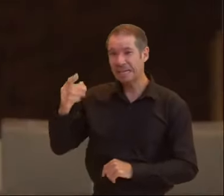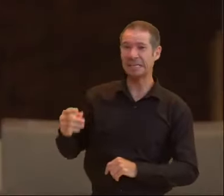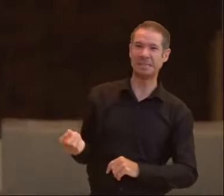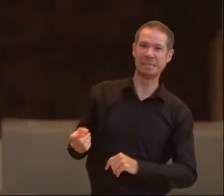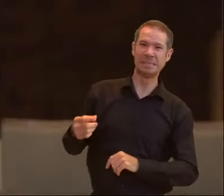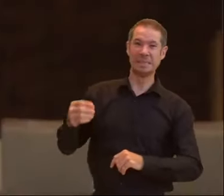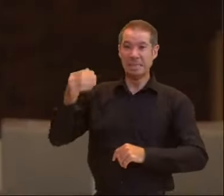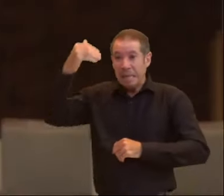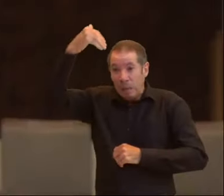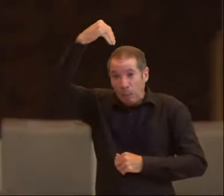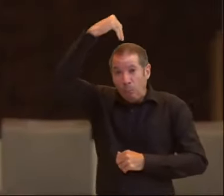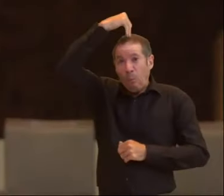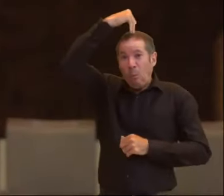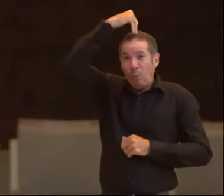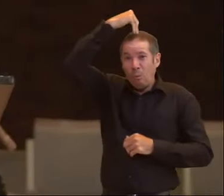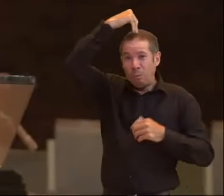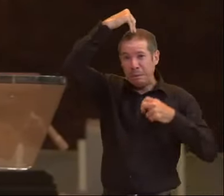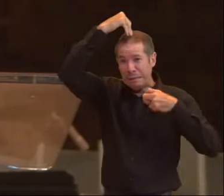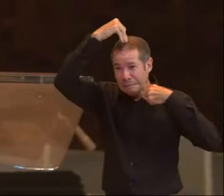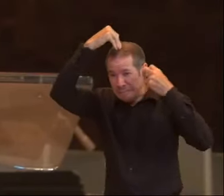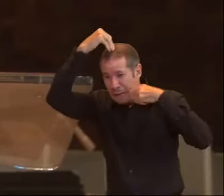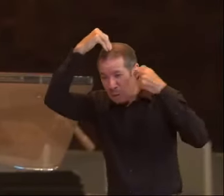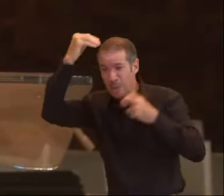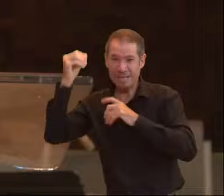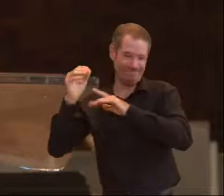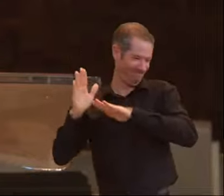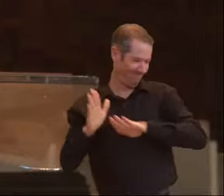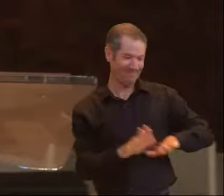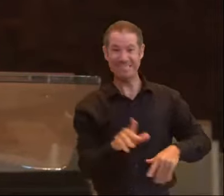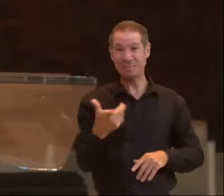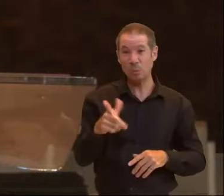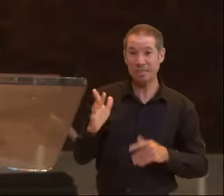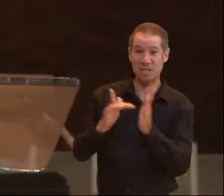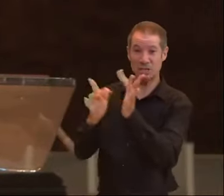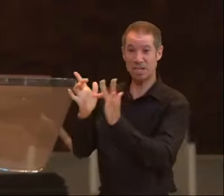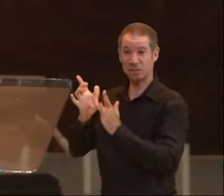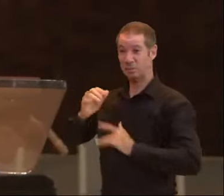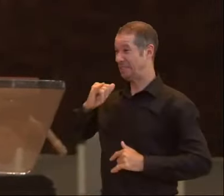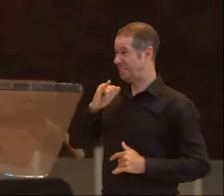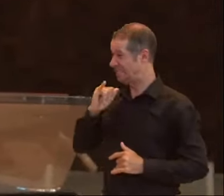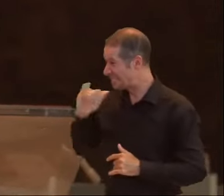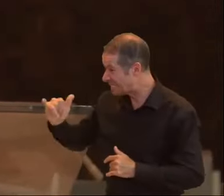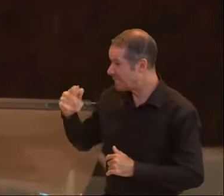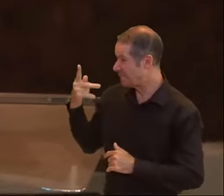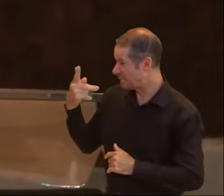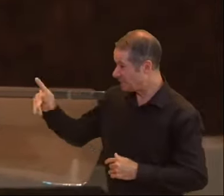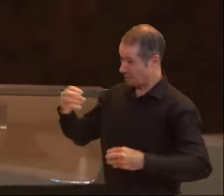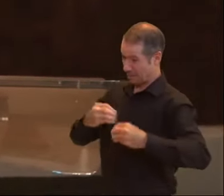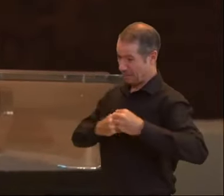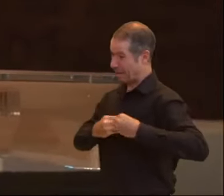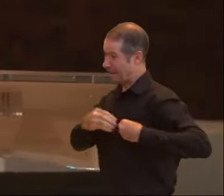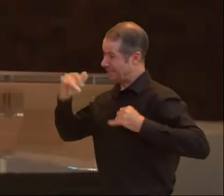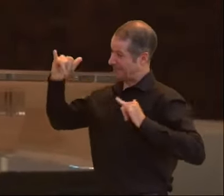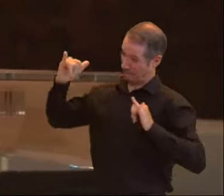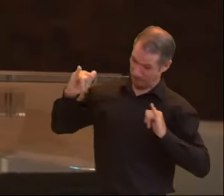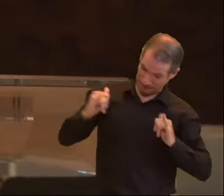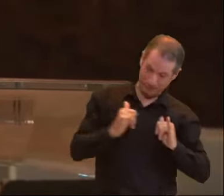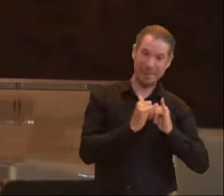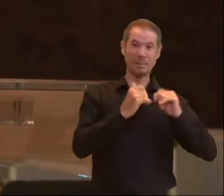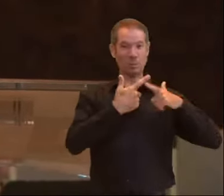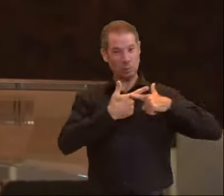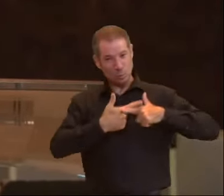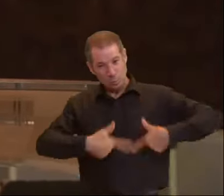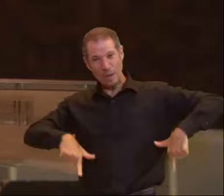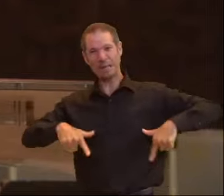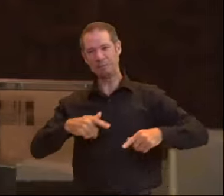aquela culpa, aquela vergonha, porque ele disse: olha, os teus pecados estão perdoados. E por